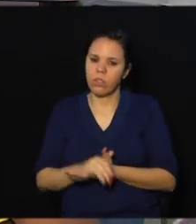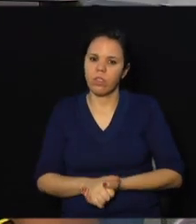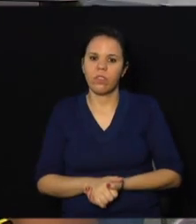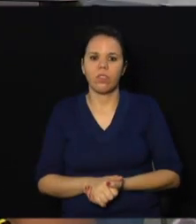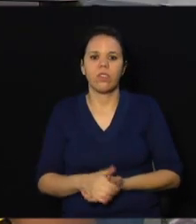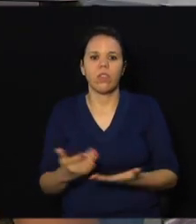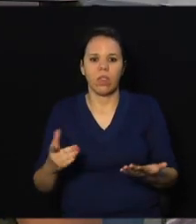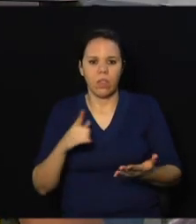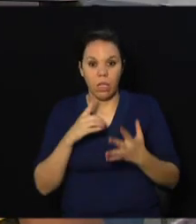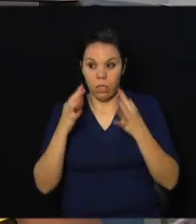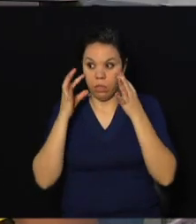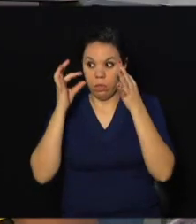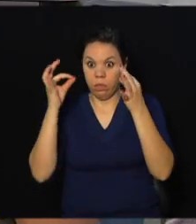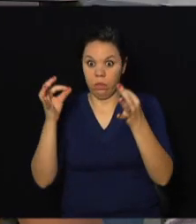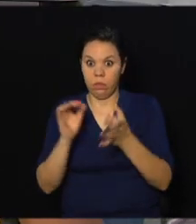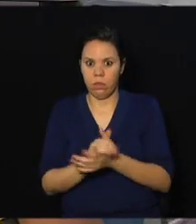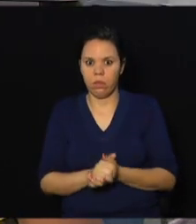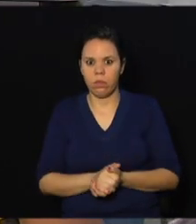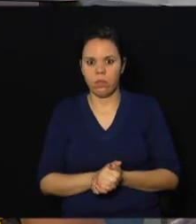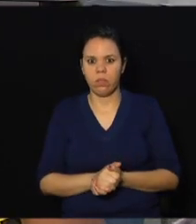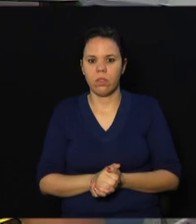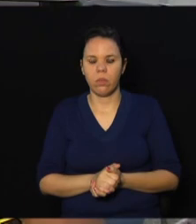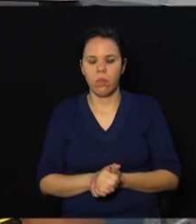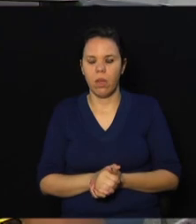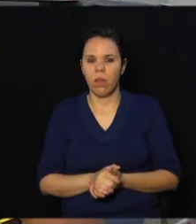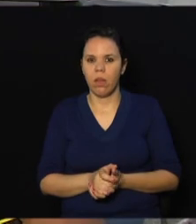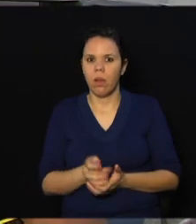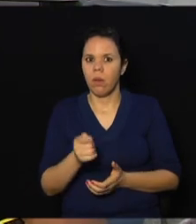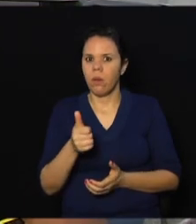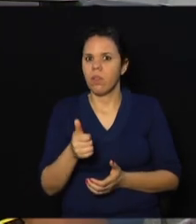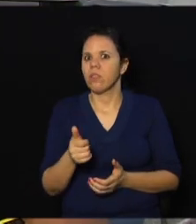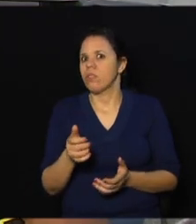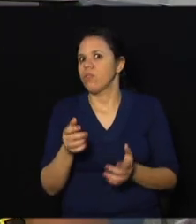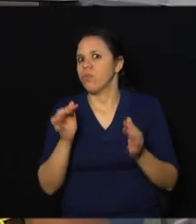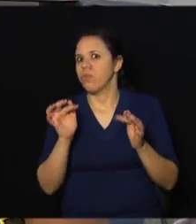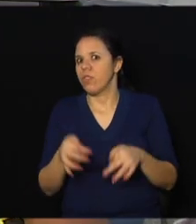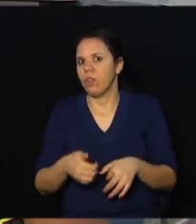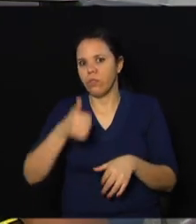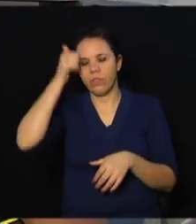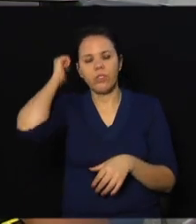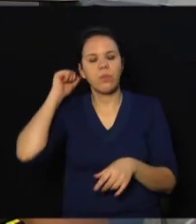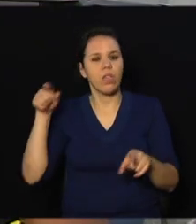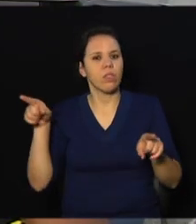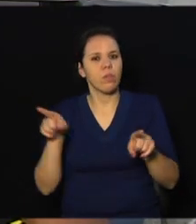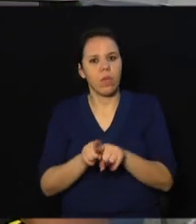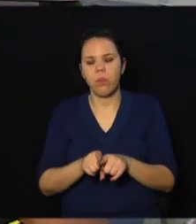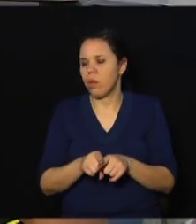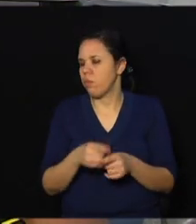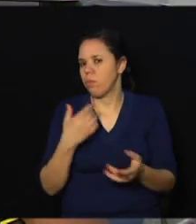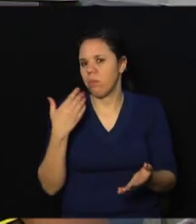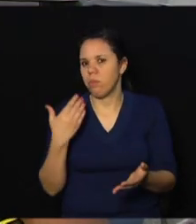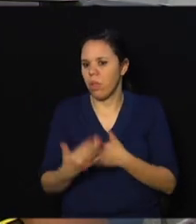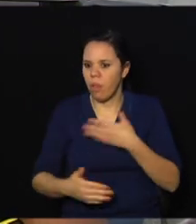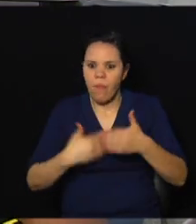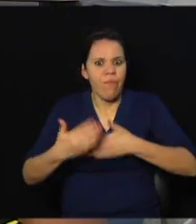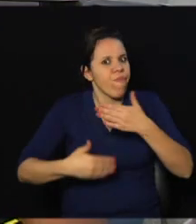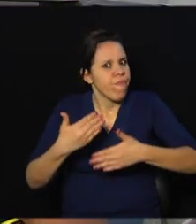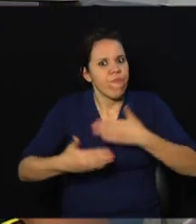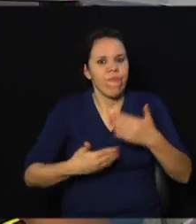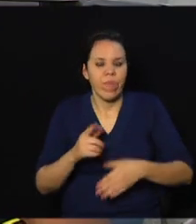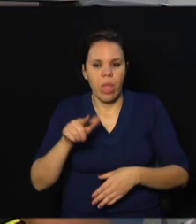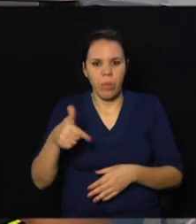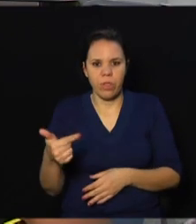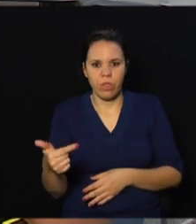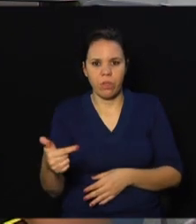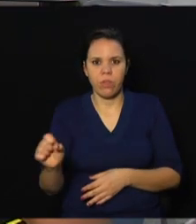momento dar um pouquinho mais de gás até para a reta final dos vestibulares e também para não perder o ritmo, porque depois no segundo